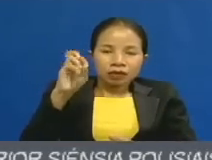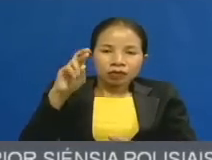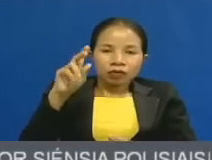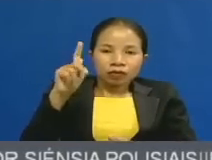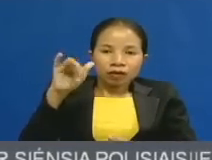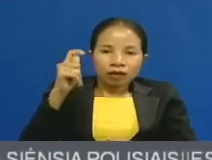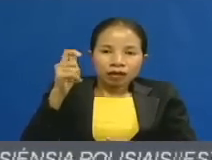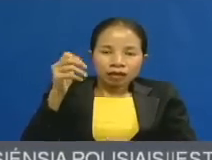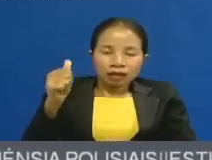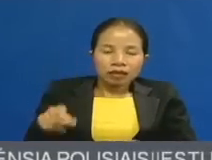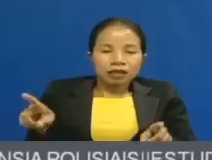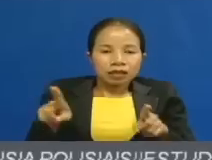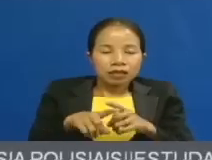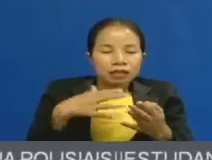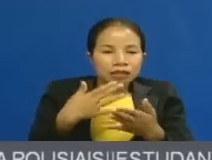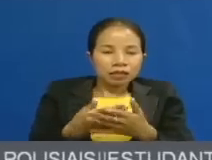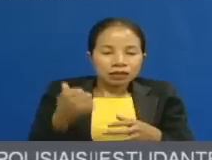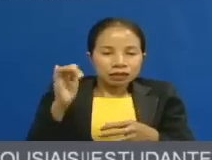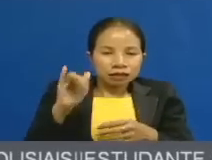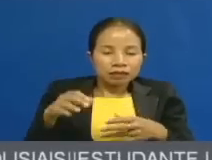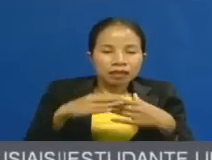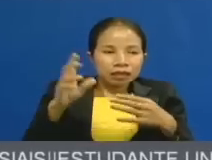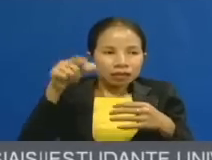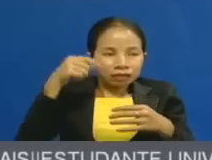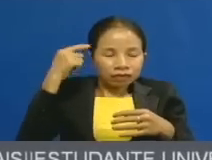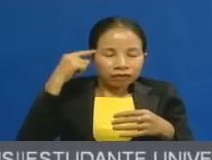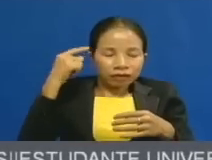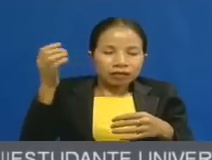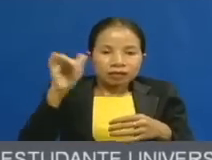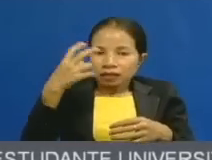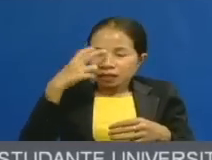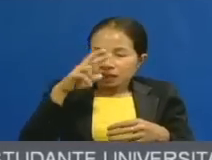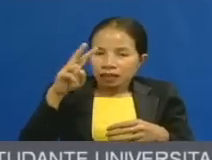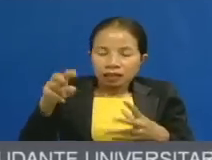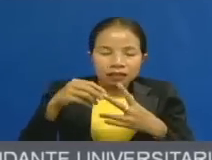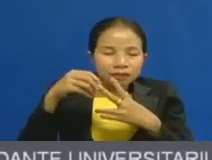magne quando sir magbakair governação sir hare liuba